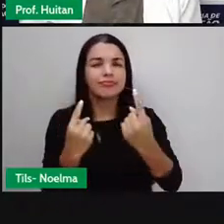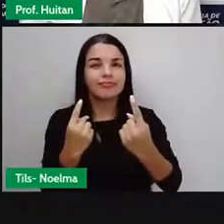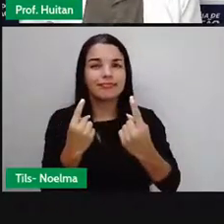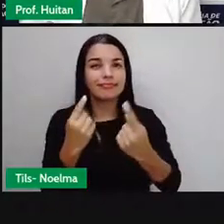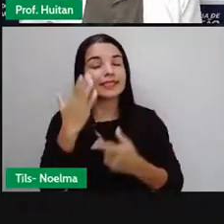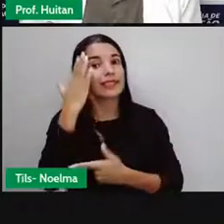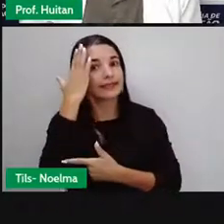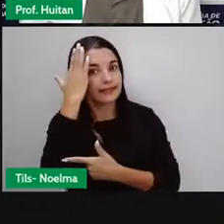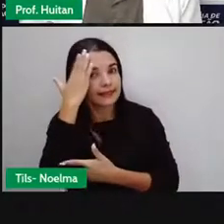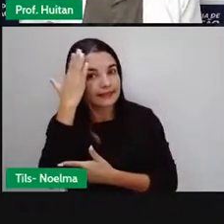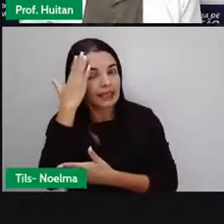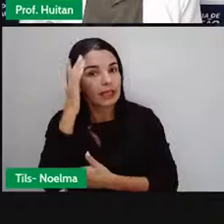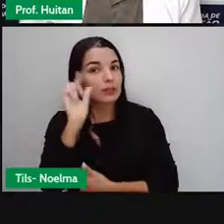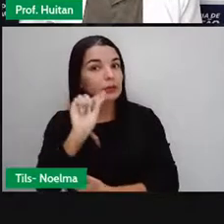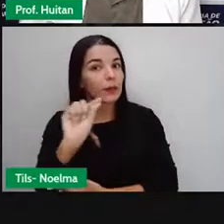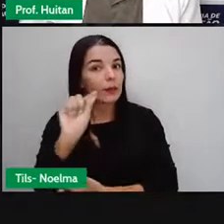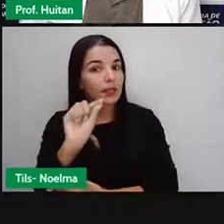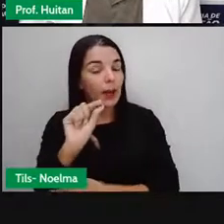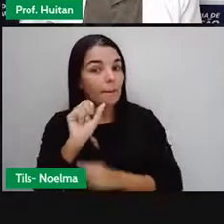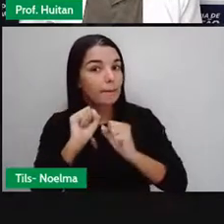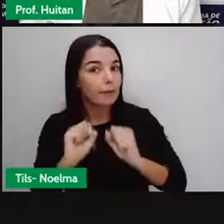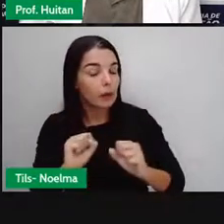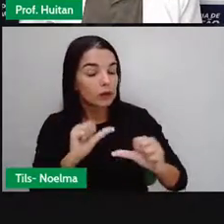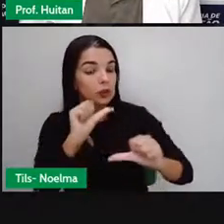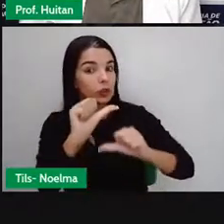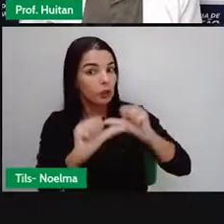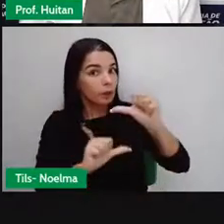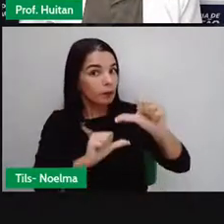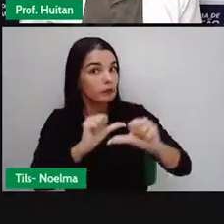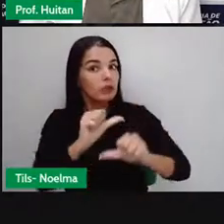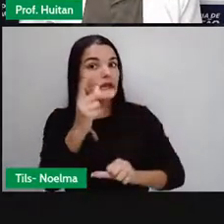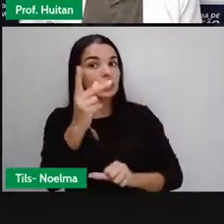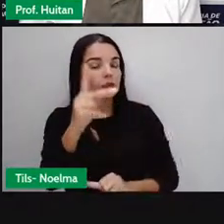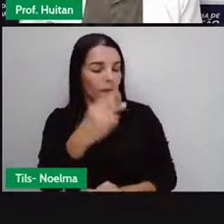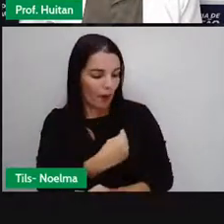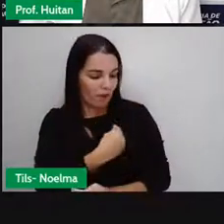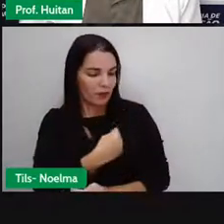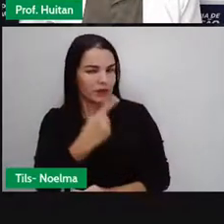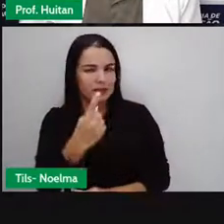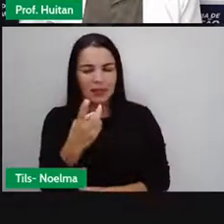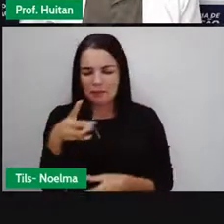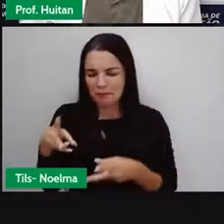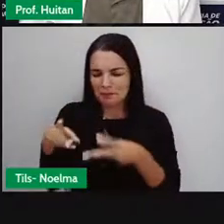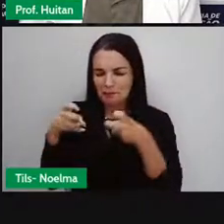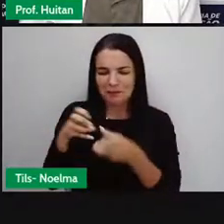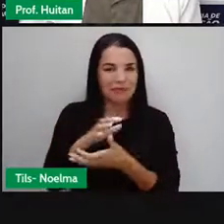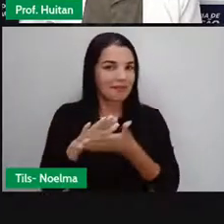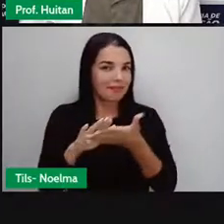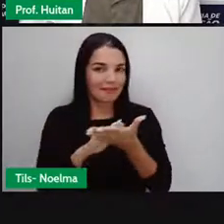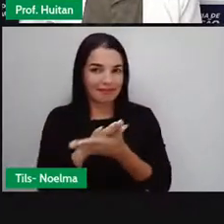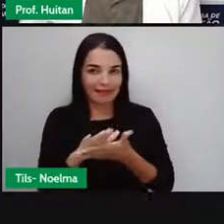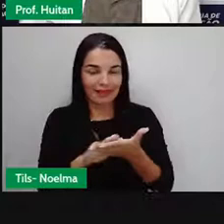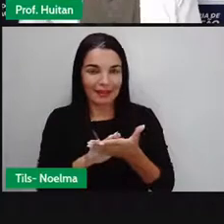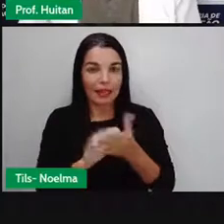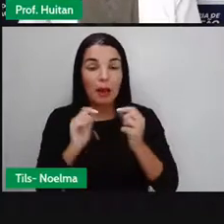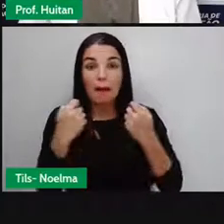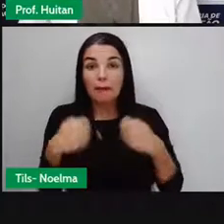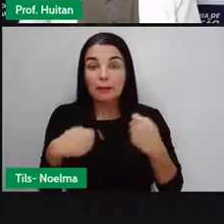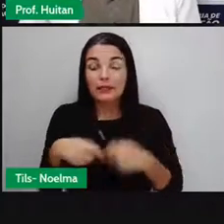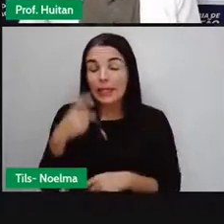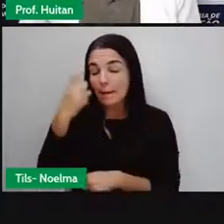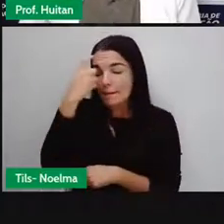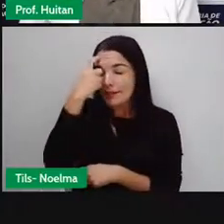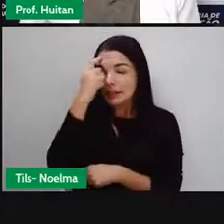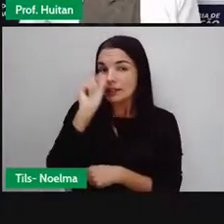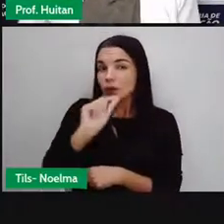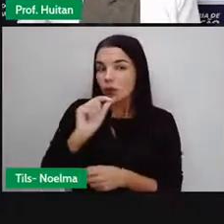Saiba que isso pode ter mudado sua vida sem você nem mesmo ter notado. Pense na questão do